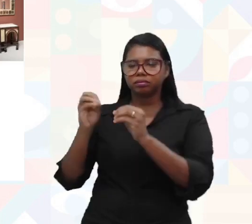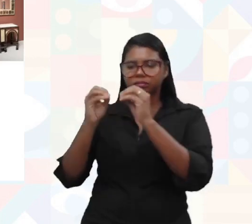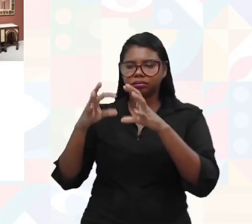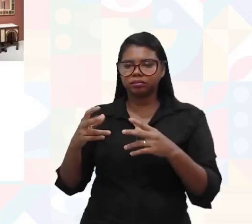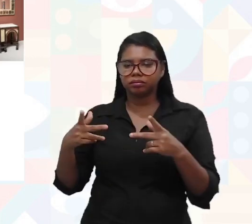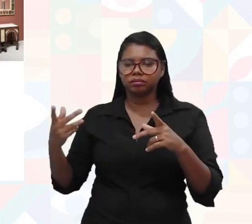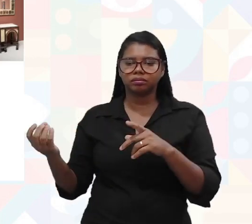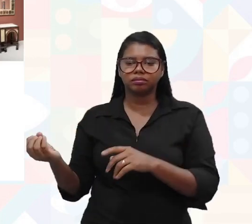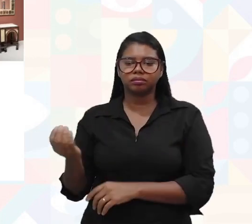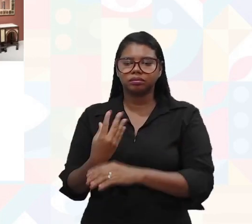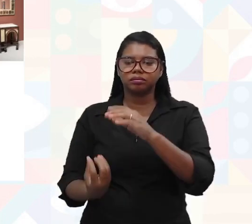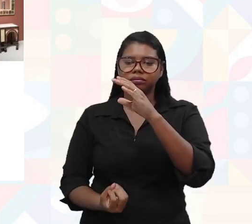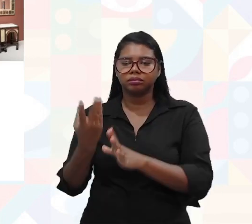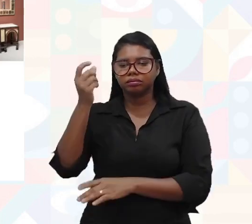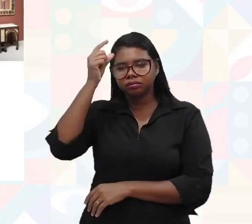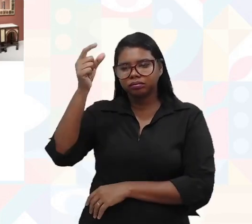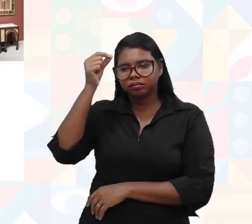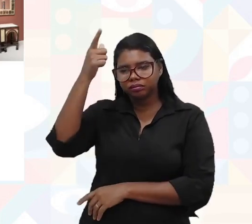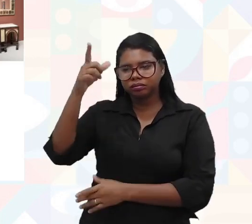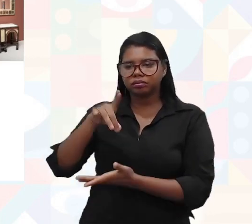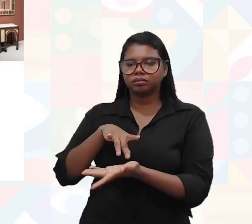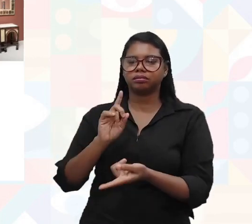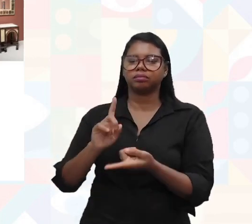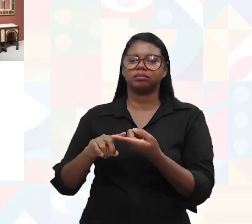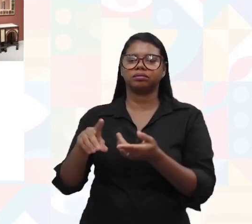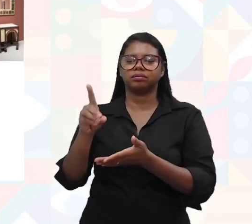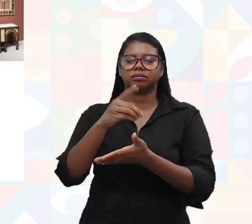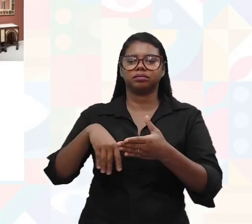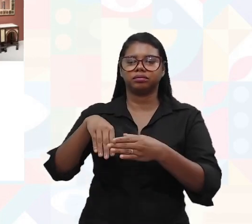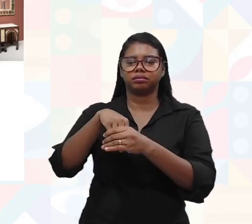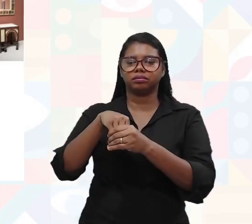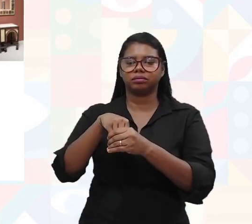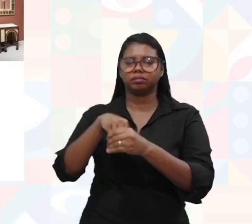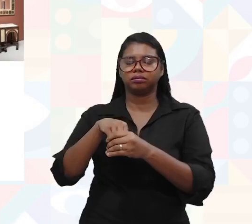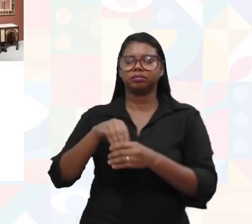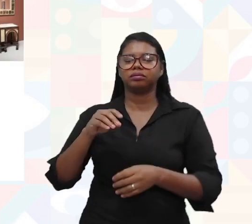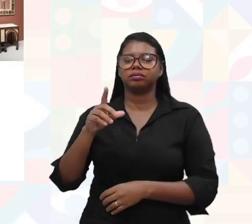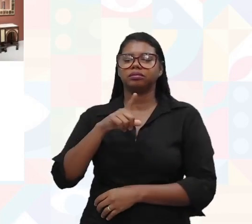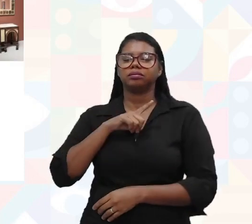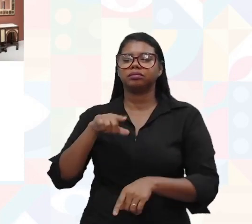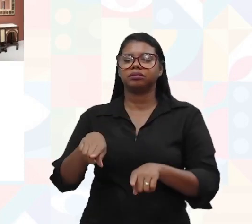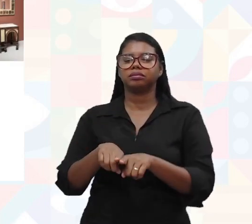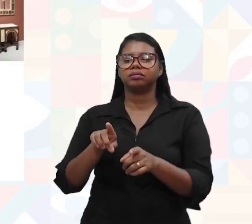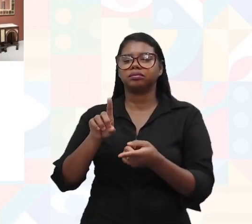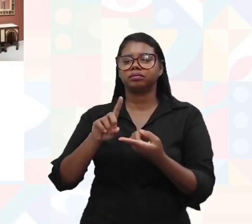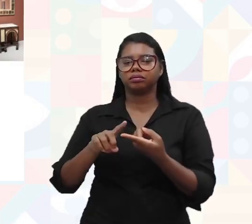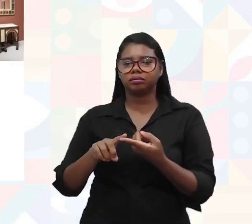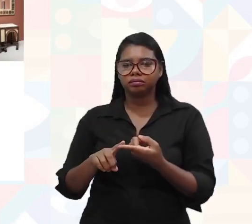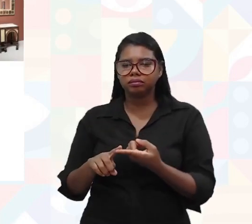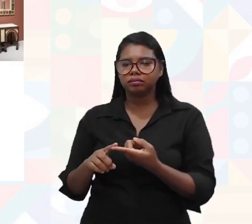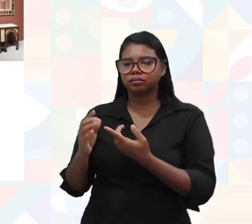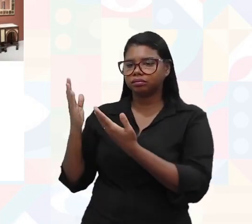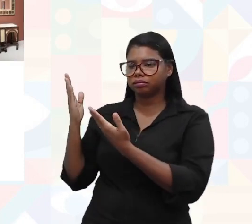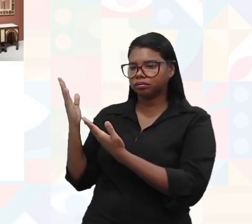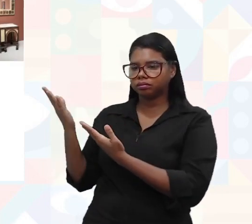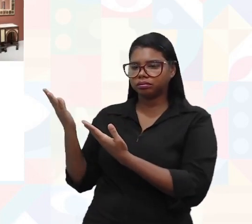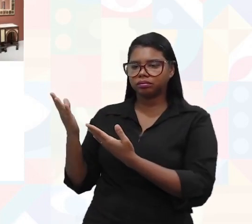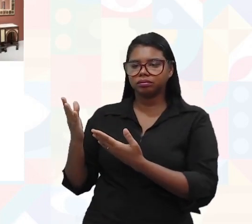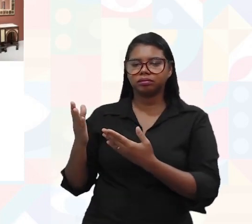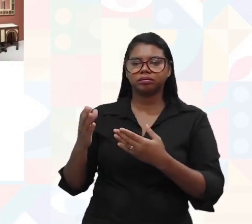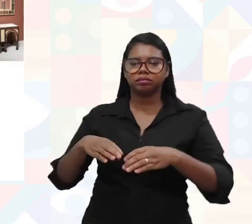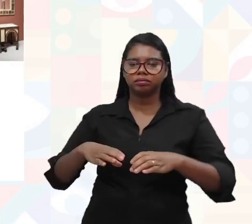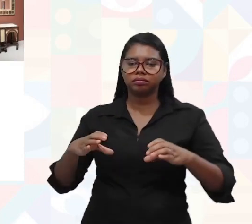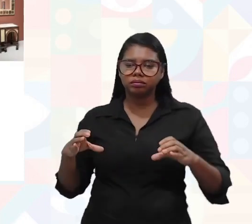o surgimento de novas ideias para o design de interiores, né? Então a gente tem mobiliário, a gente tem interiores propriamente